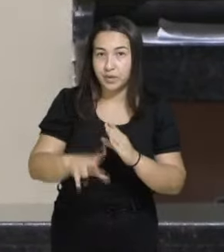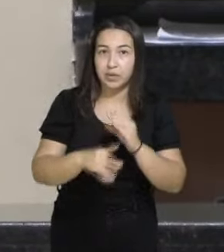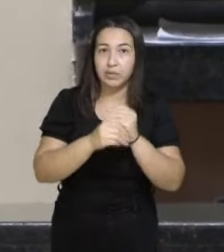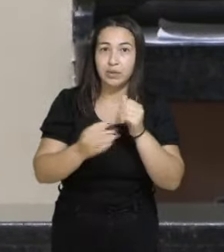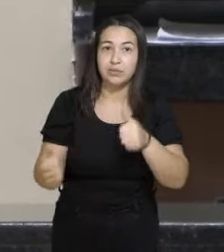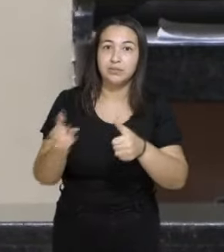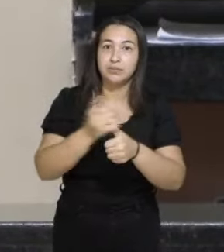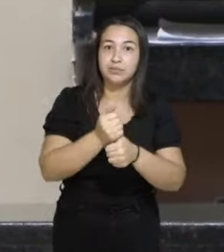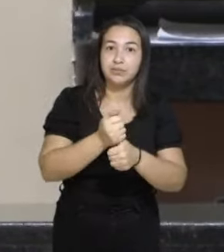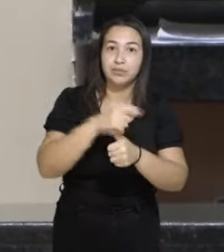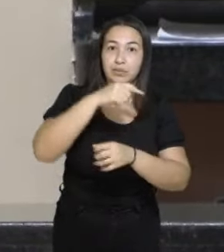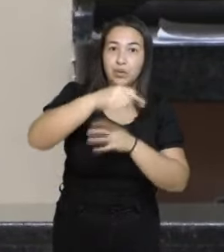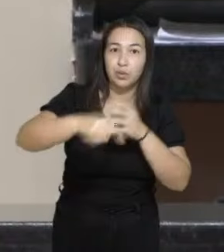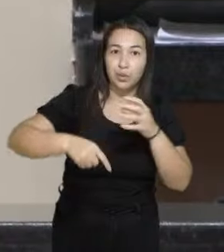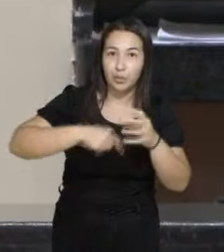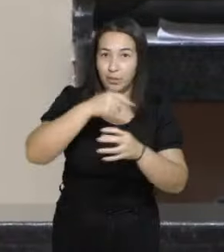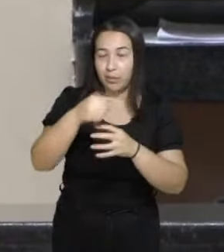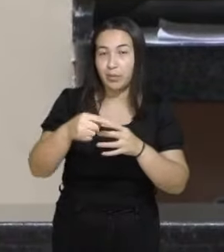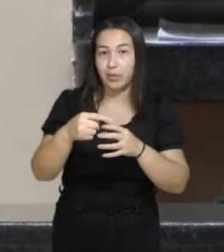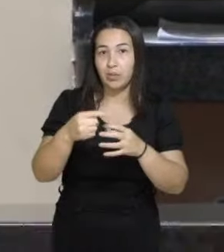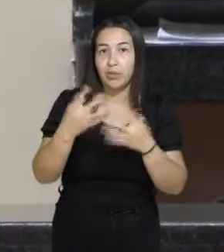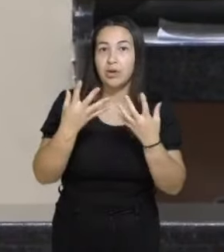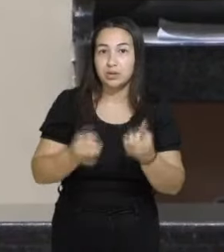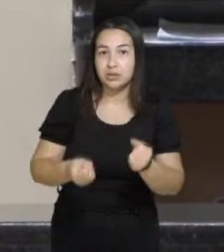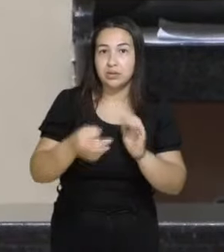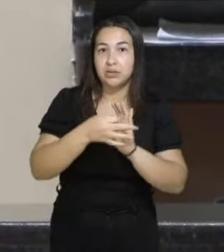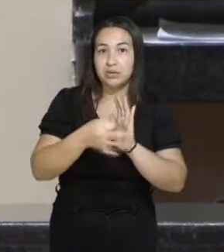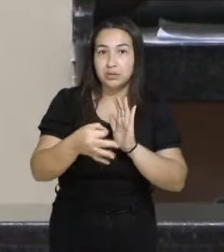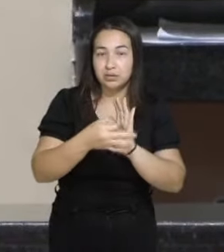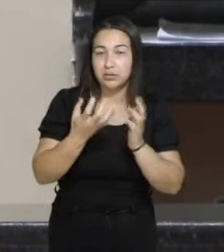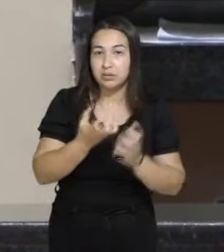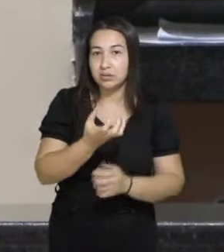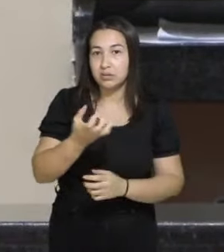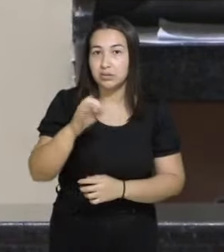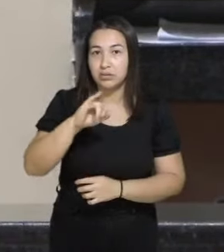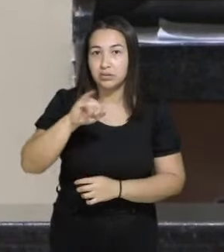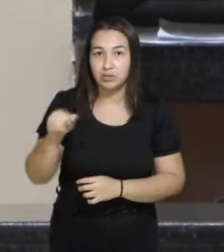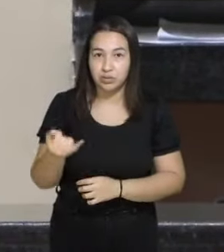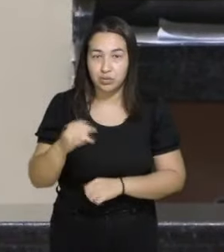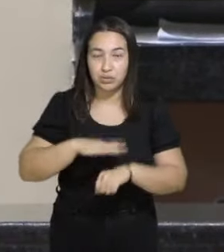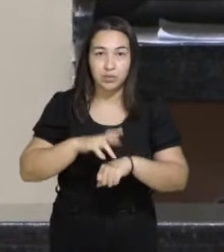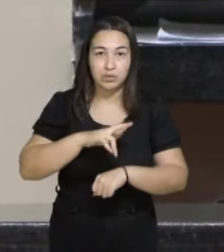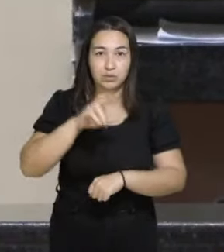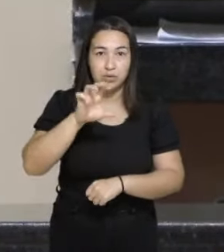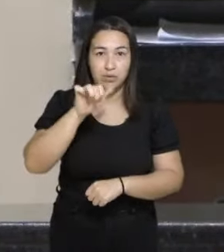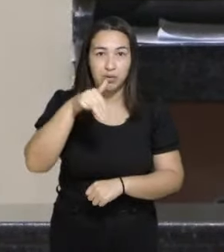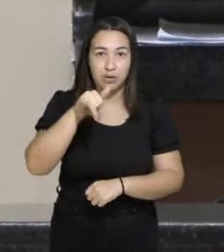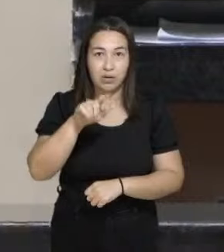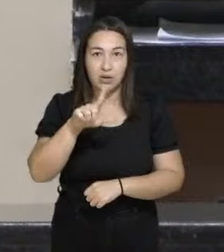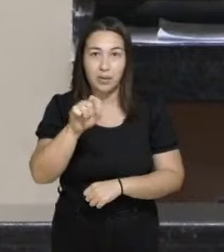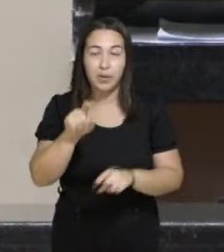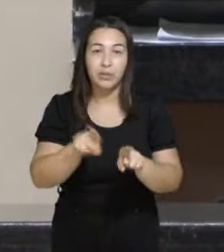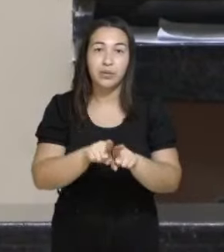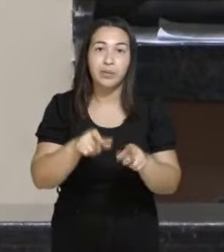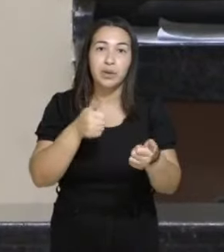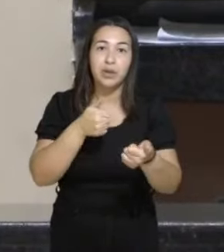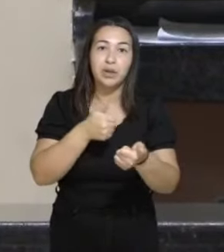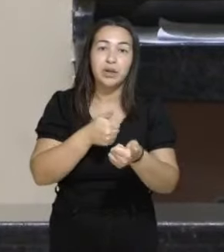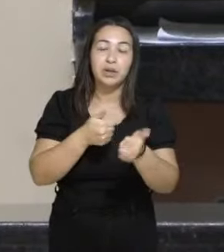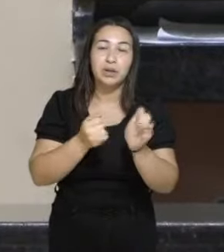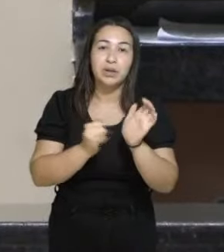e pareceres favoráveis das comissões de Constituição e Justiça, relator deputado Camilo Martins, Comissão de Finanças e Tributação, relator